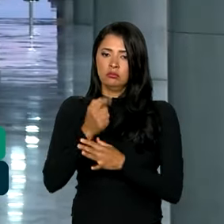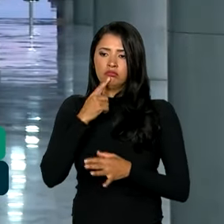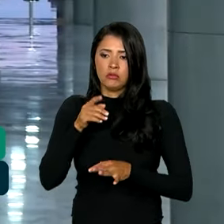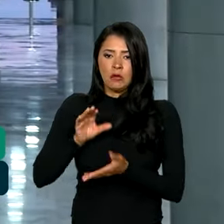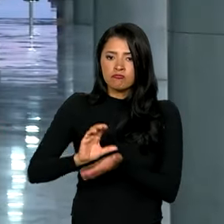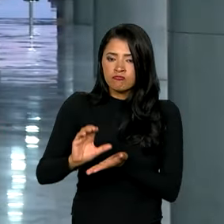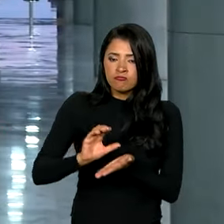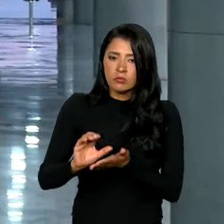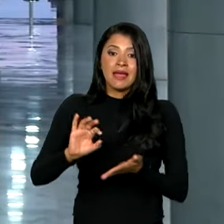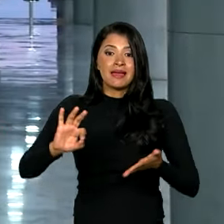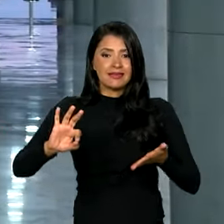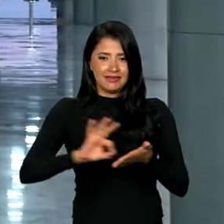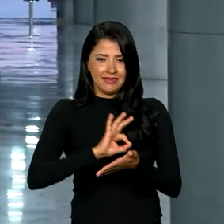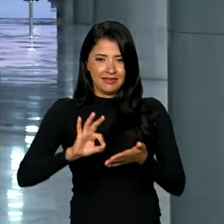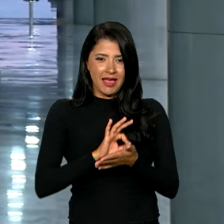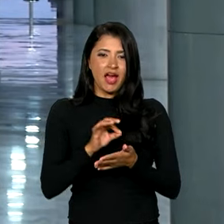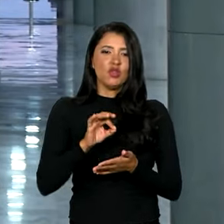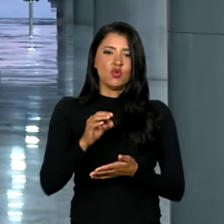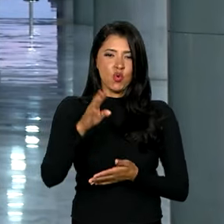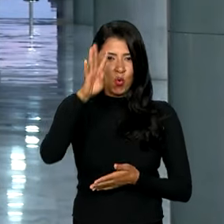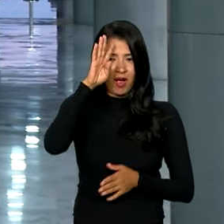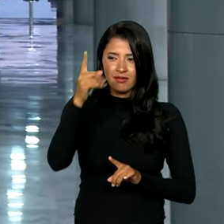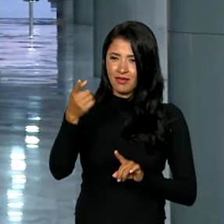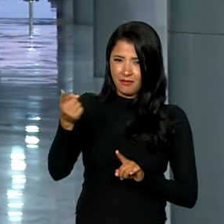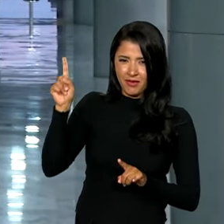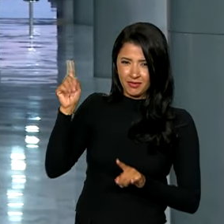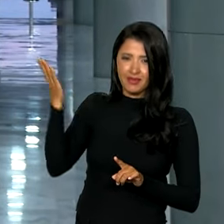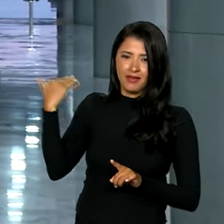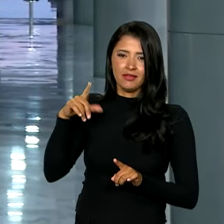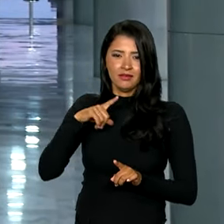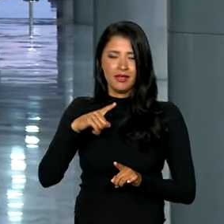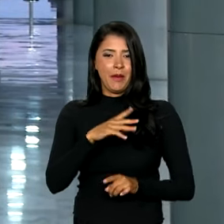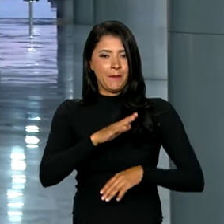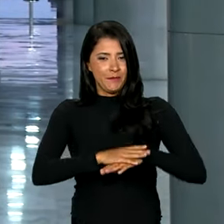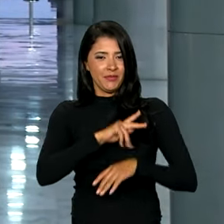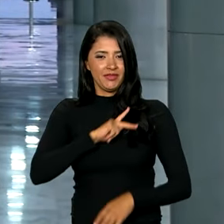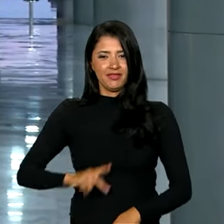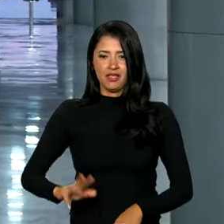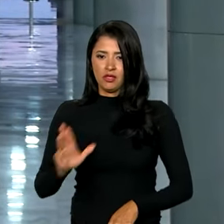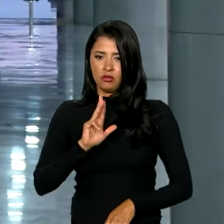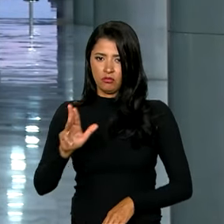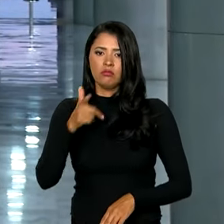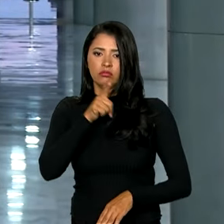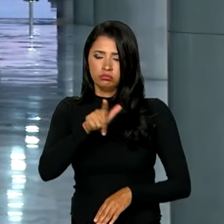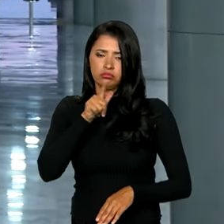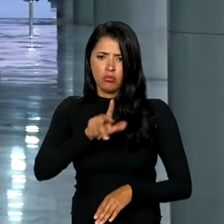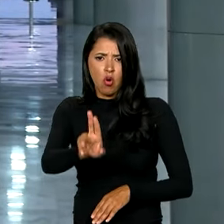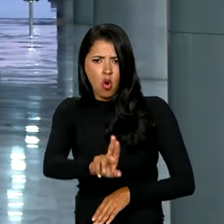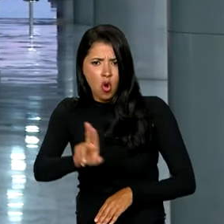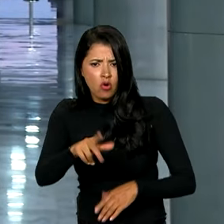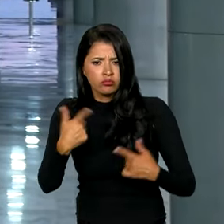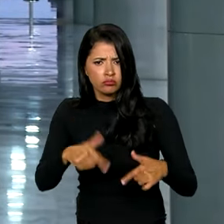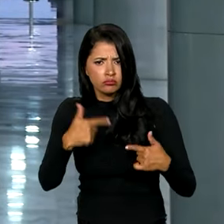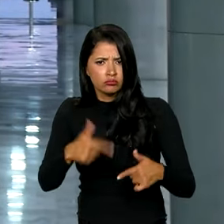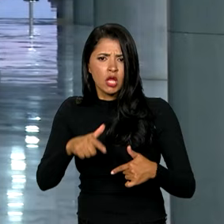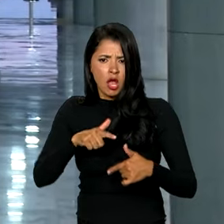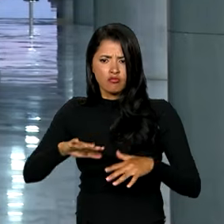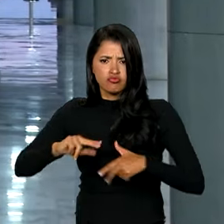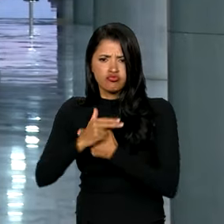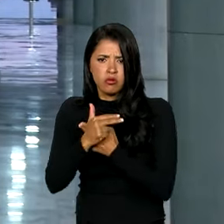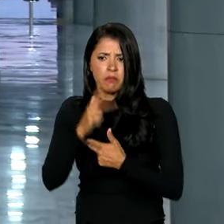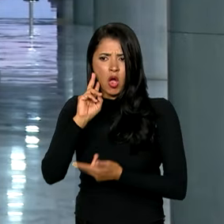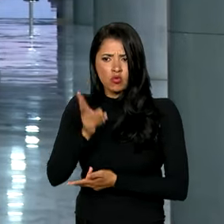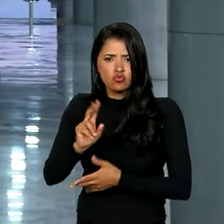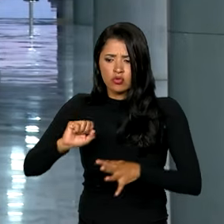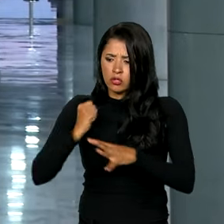última quarta-feira pelo presidente Lula, o decreto autoriza o emprego das Forças Armadas na garantia da lei e da ordem